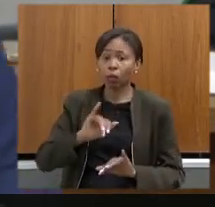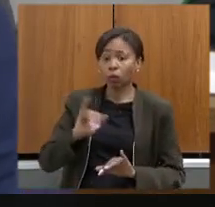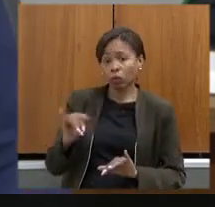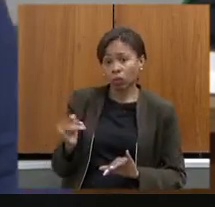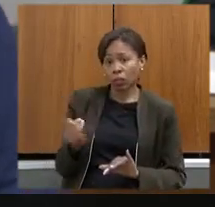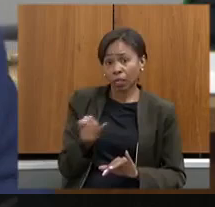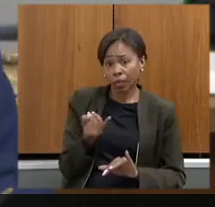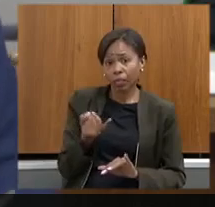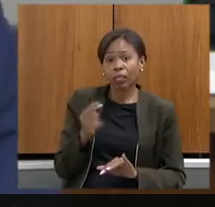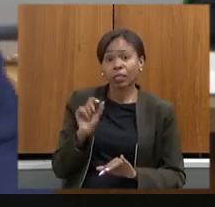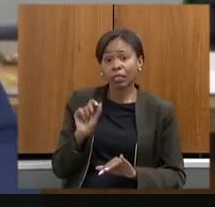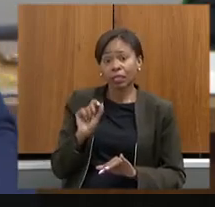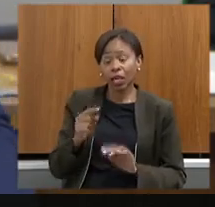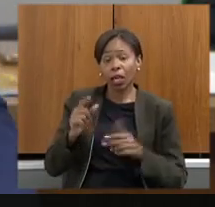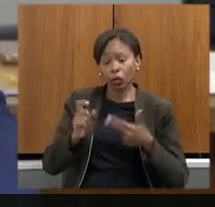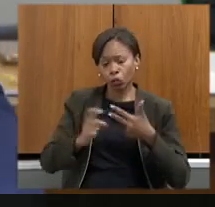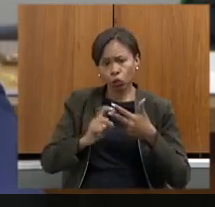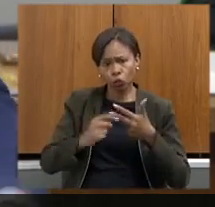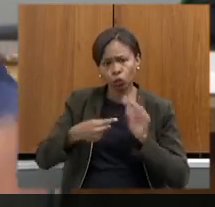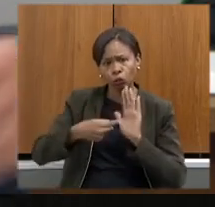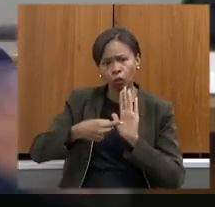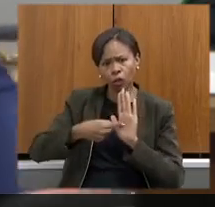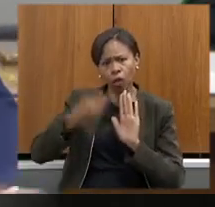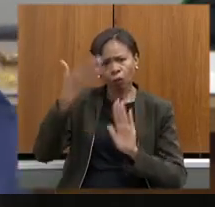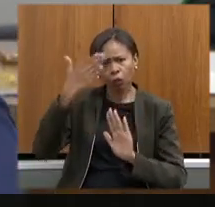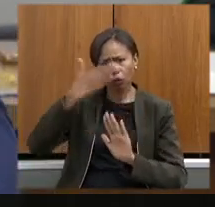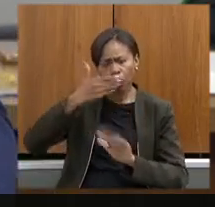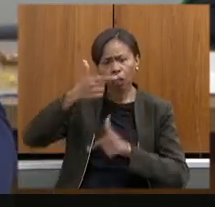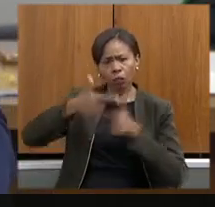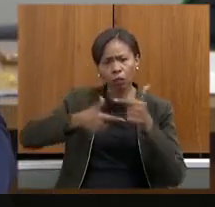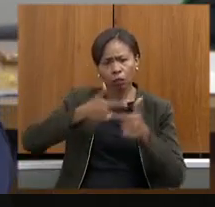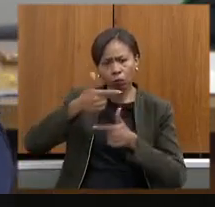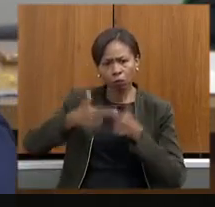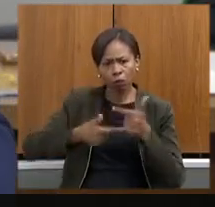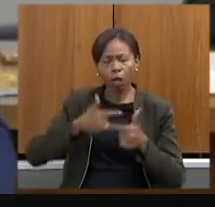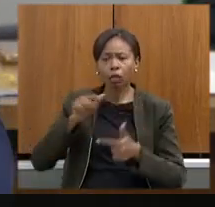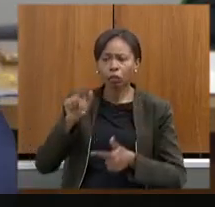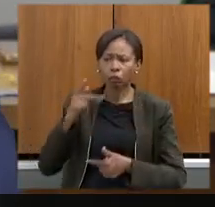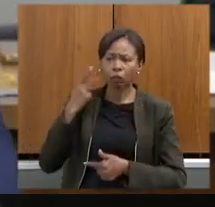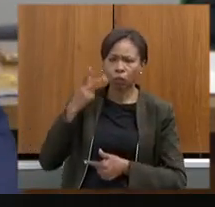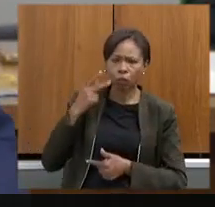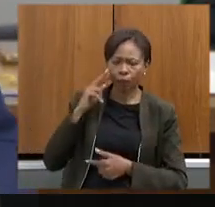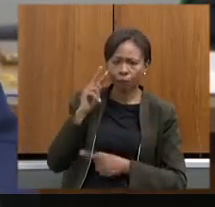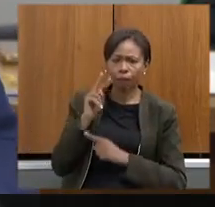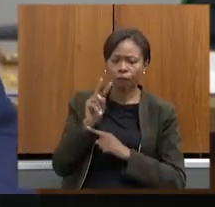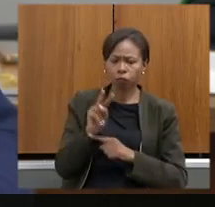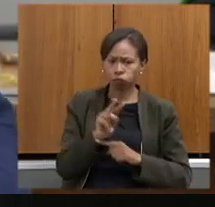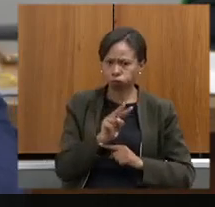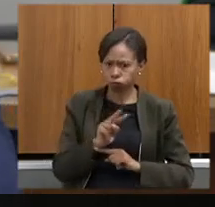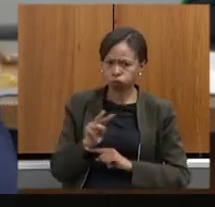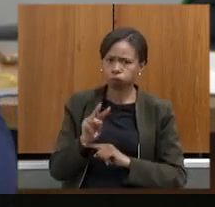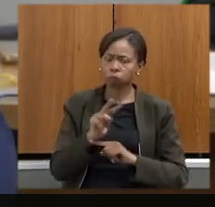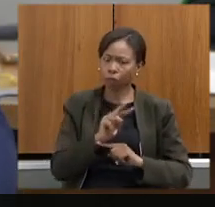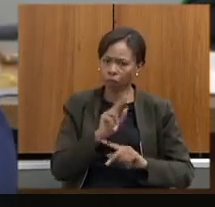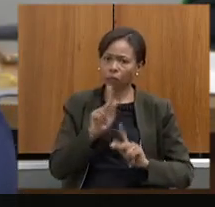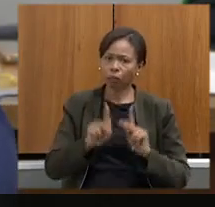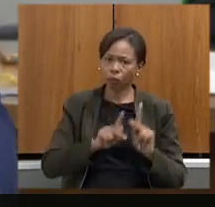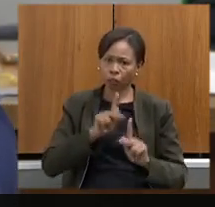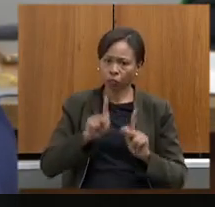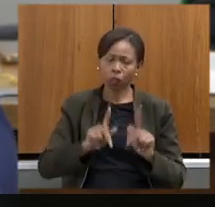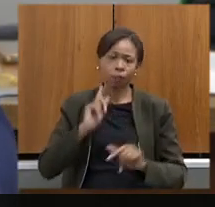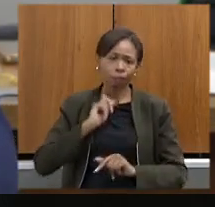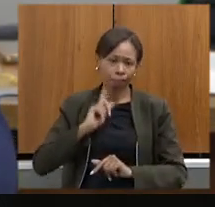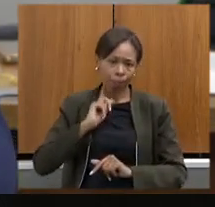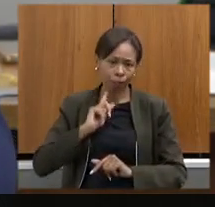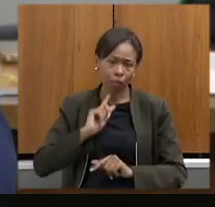a assembleia da O Poder Executivo e poder demonstrar o seu trabalho de demonstrar os parlamentares que são verdadeiros verdadeiros fiscais da população de Minas